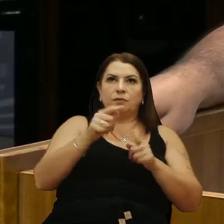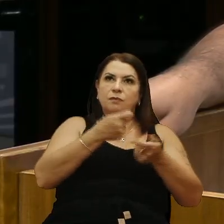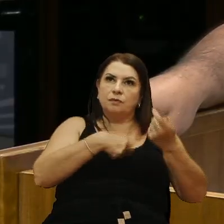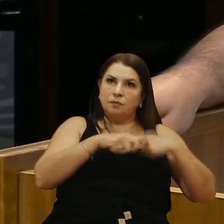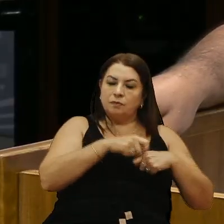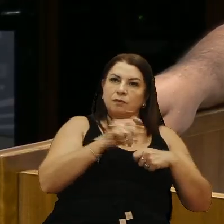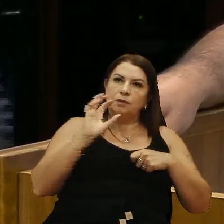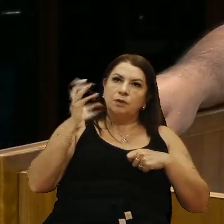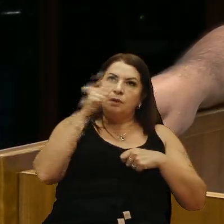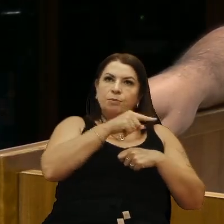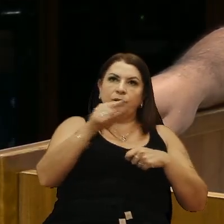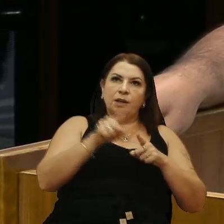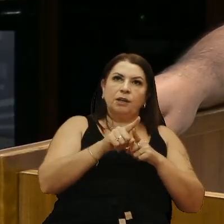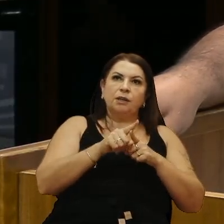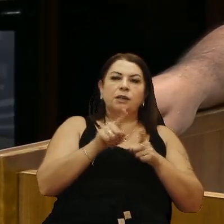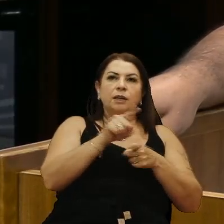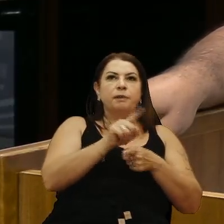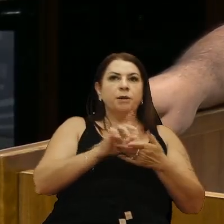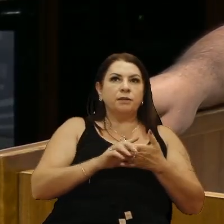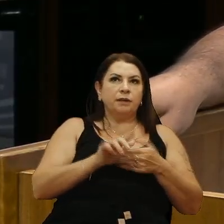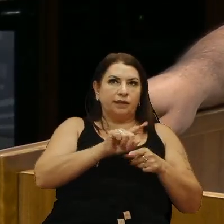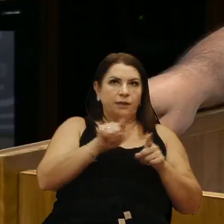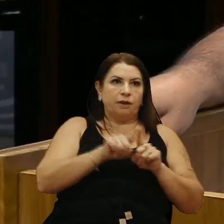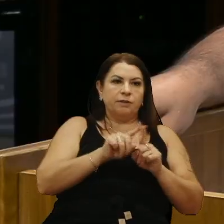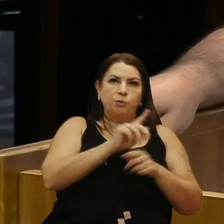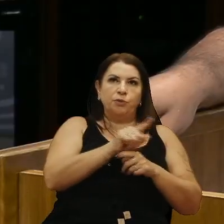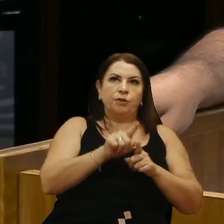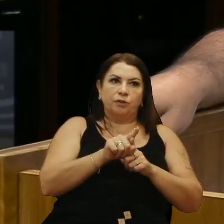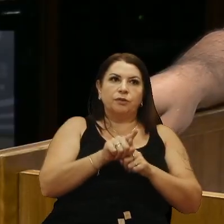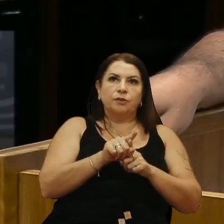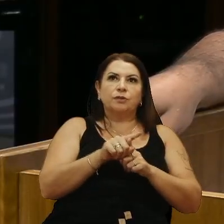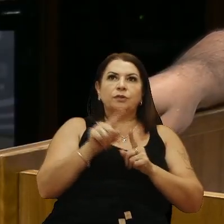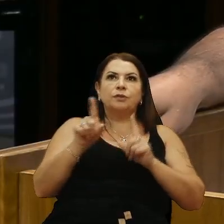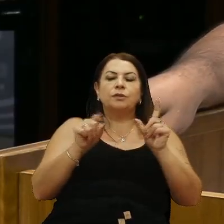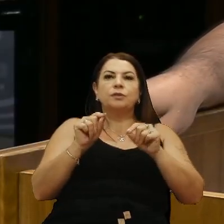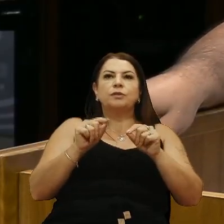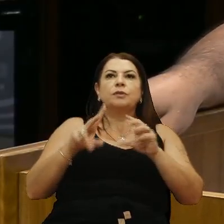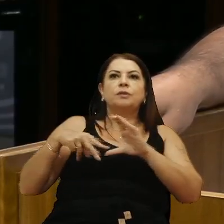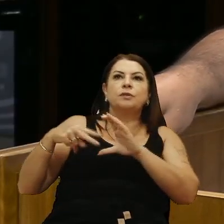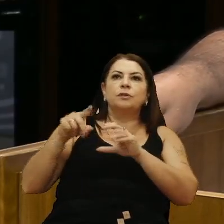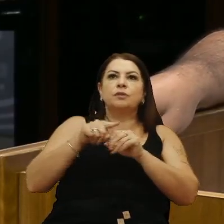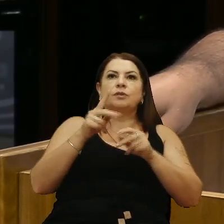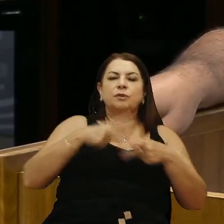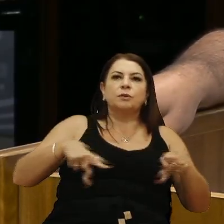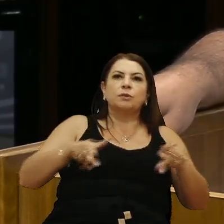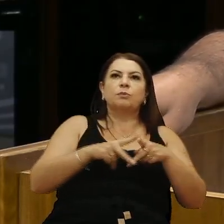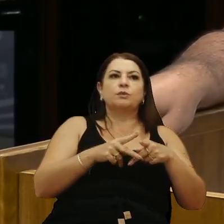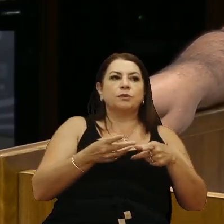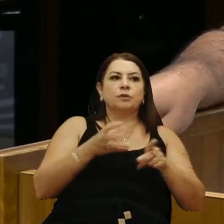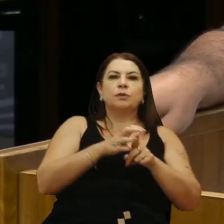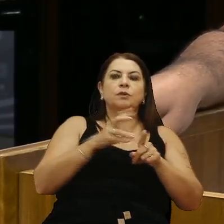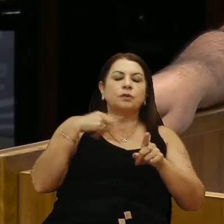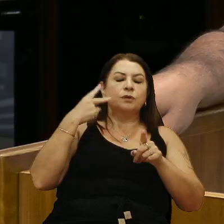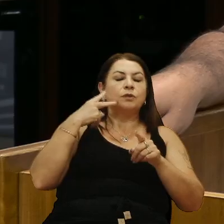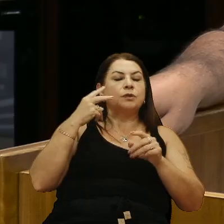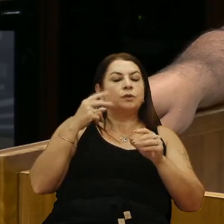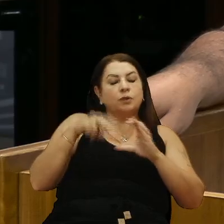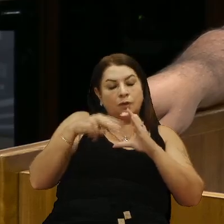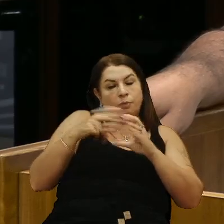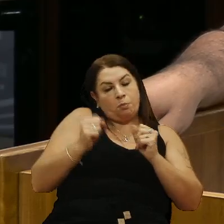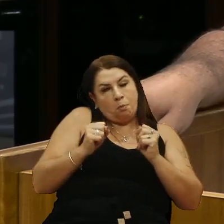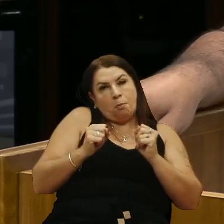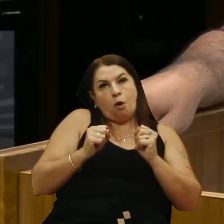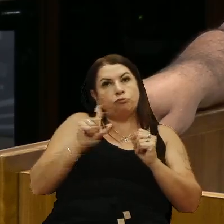para resolver os problemas necessários e não colocar a Câmara ou a população contra a Câmara, porque pode ser